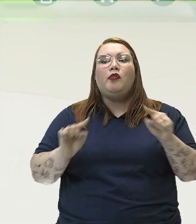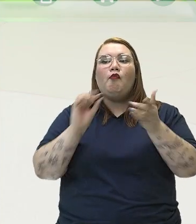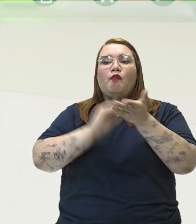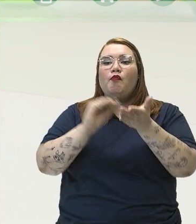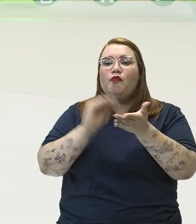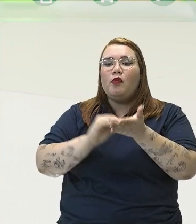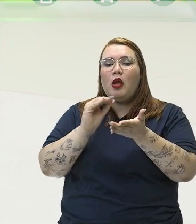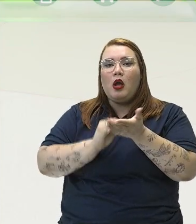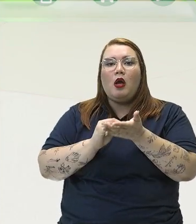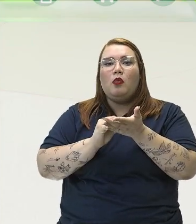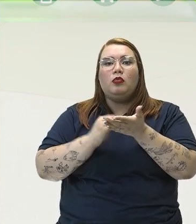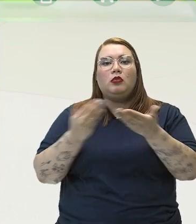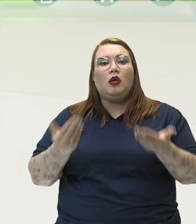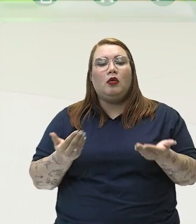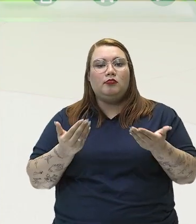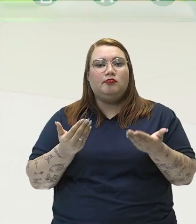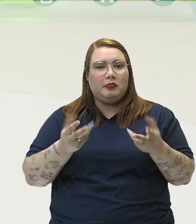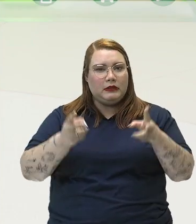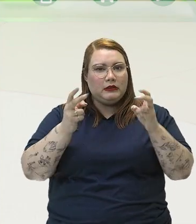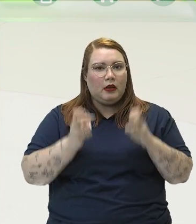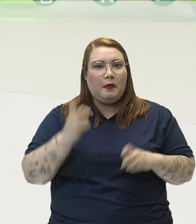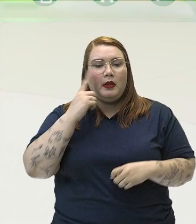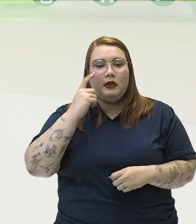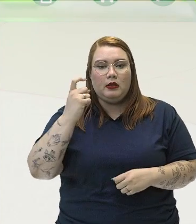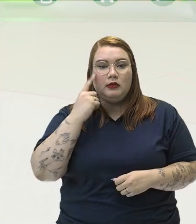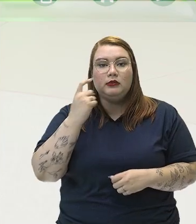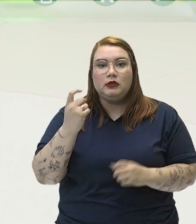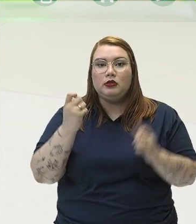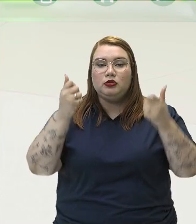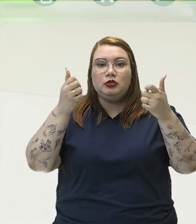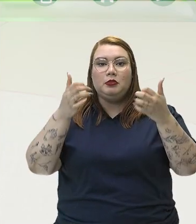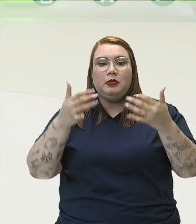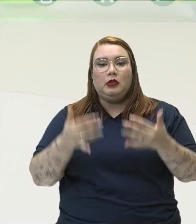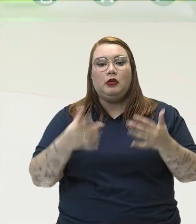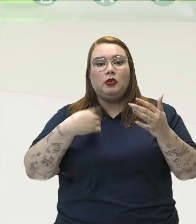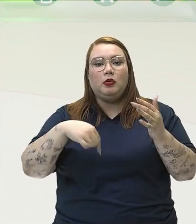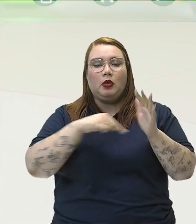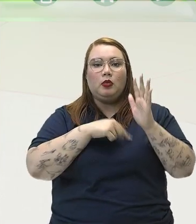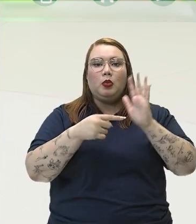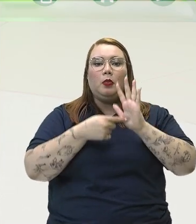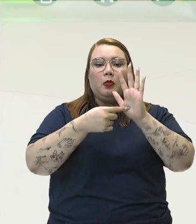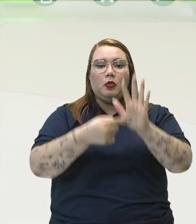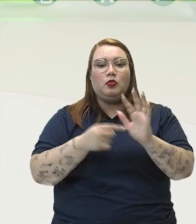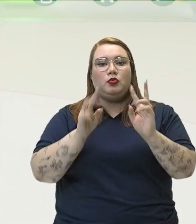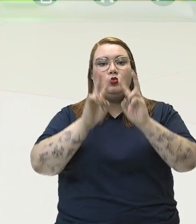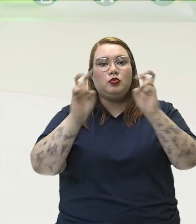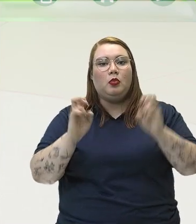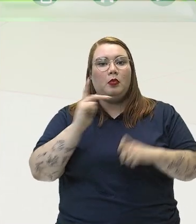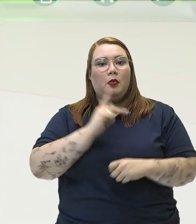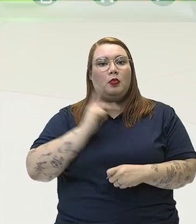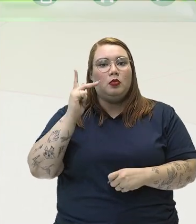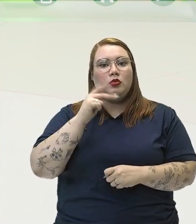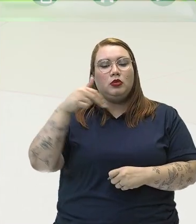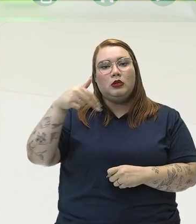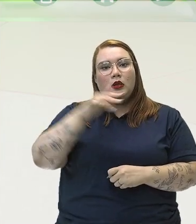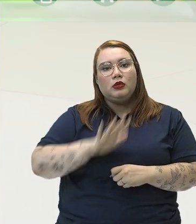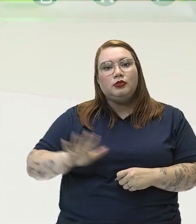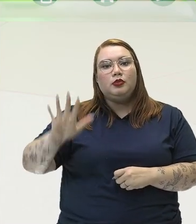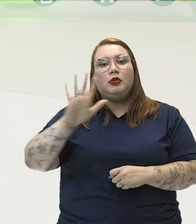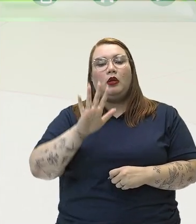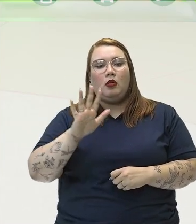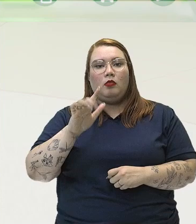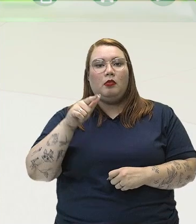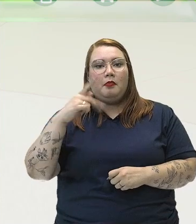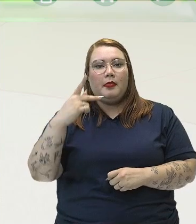interessante nós estamos trazendo. Vocês viram que até aqui, né, nós trazemos a questão da Política Nacional de Resíduos Sólidos,